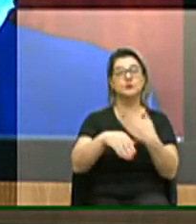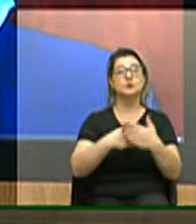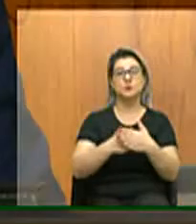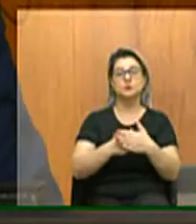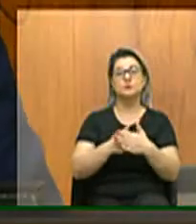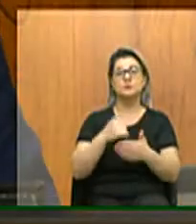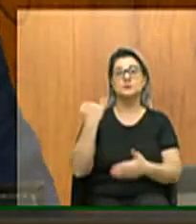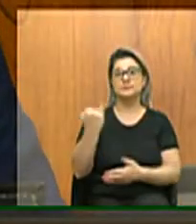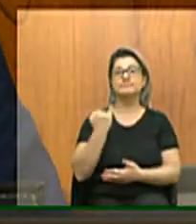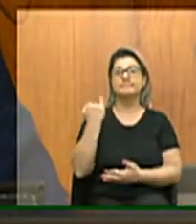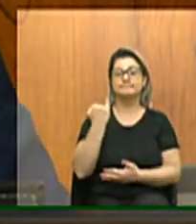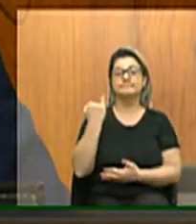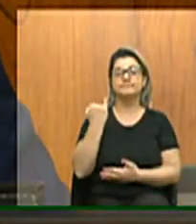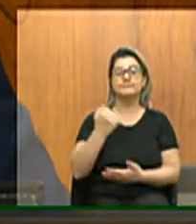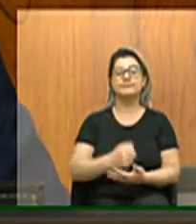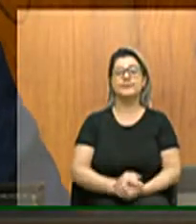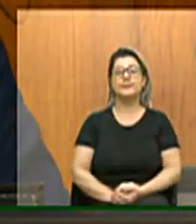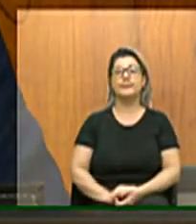possível.